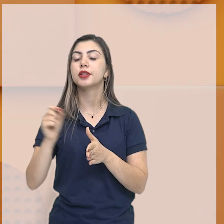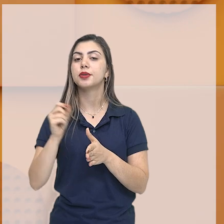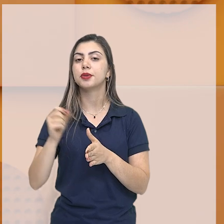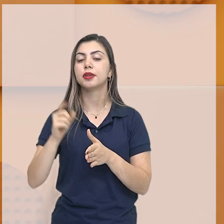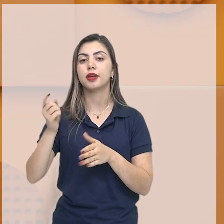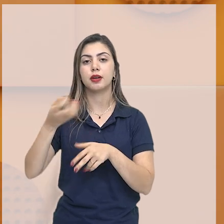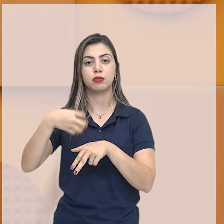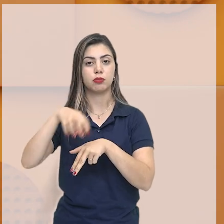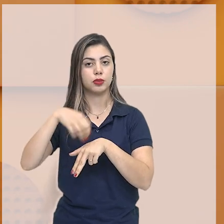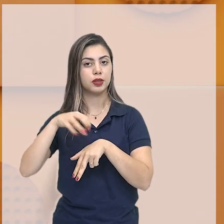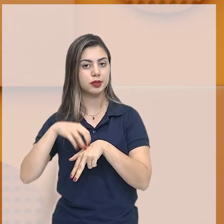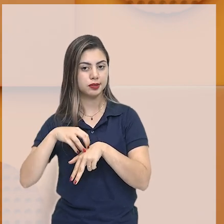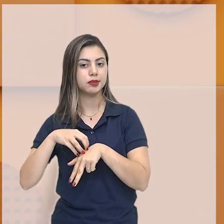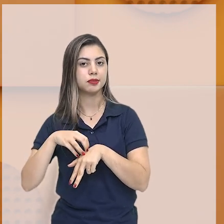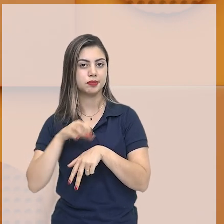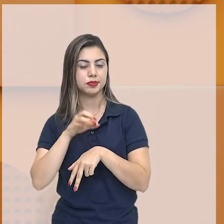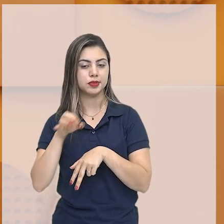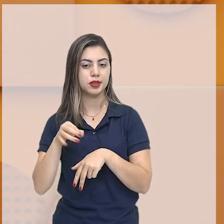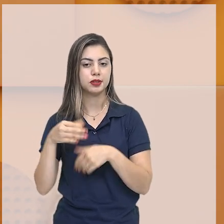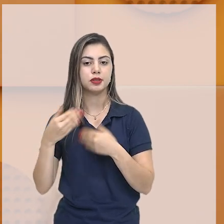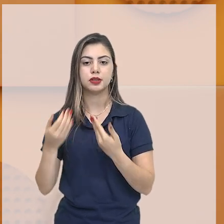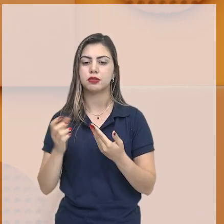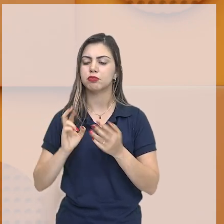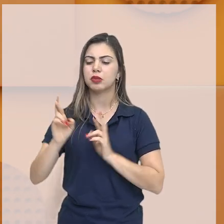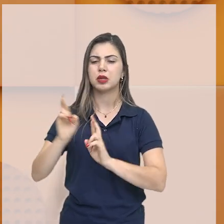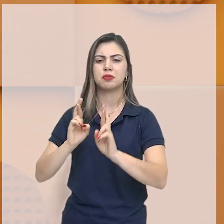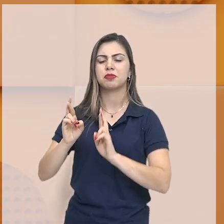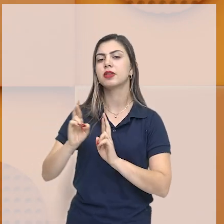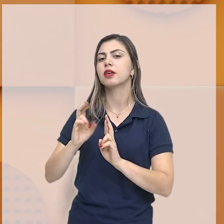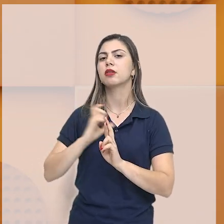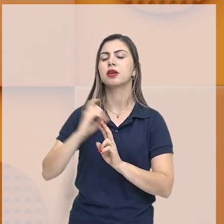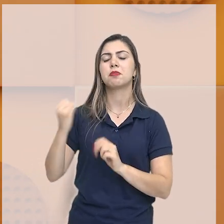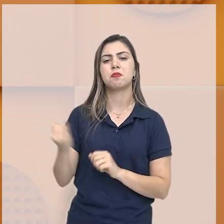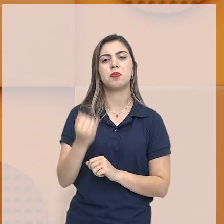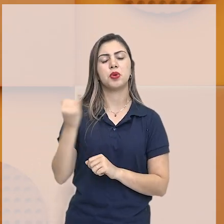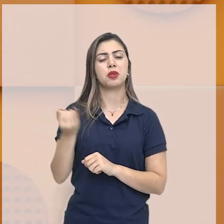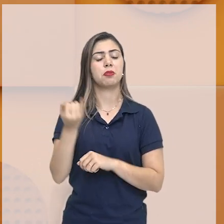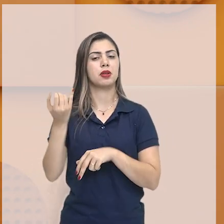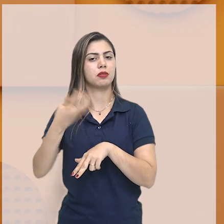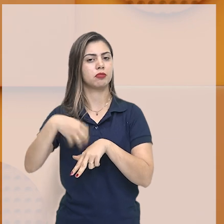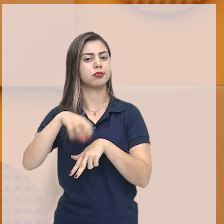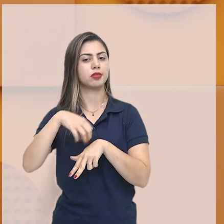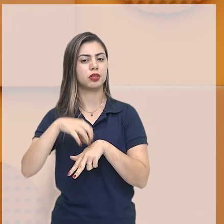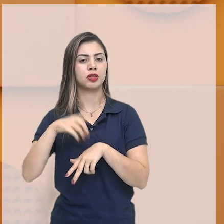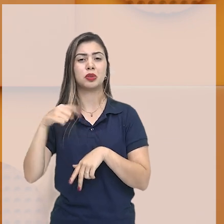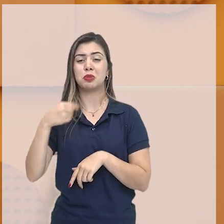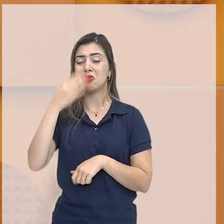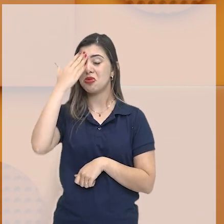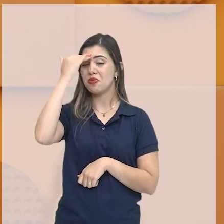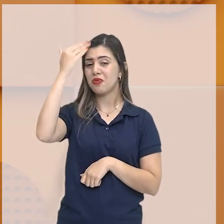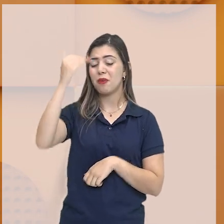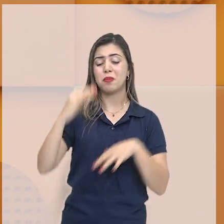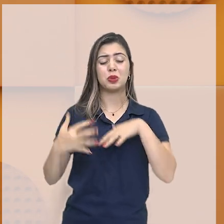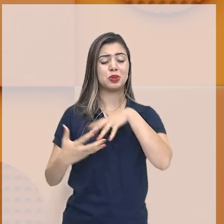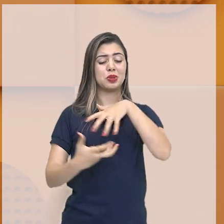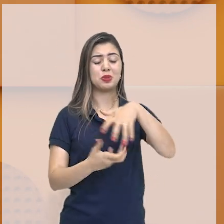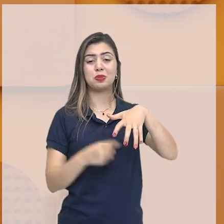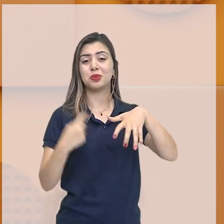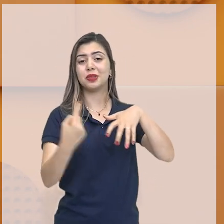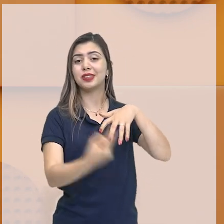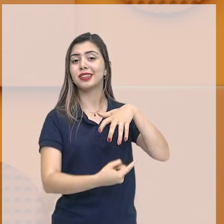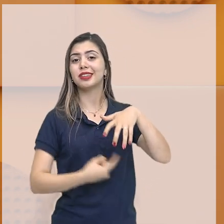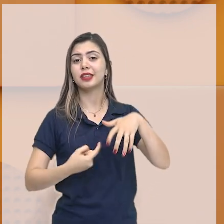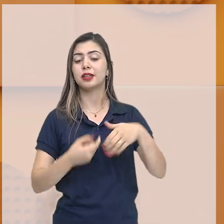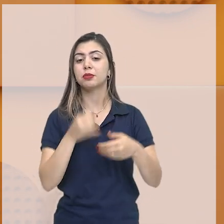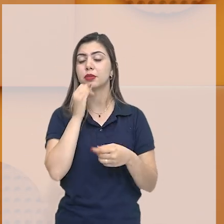os reinados, com figuras importantíssimas e conhecidíssimas no mundo inteiro,